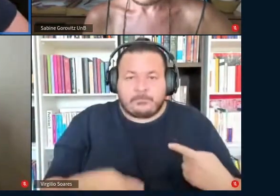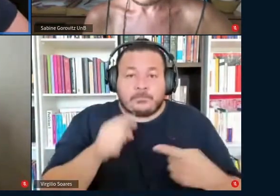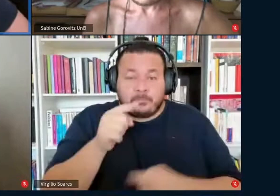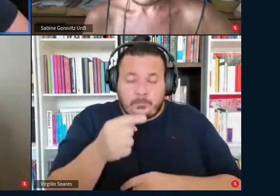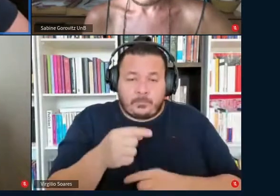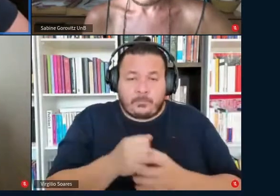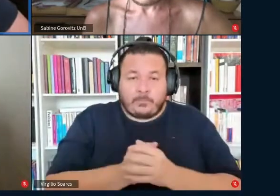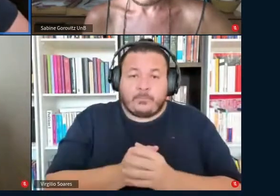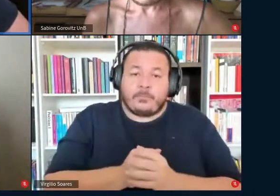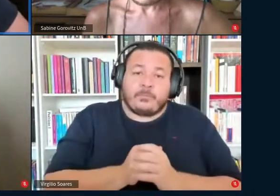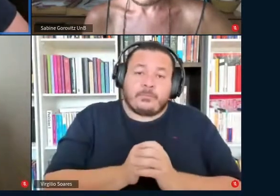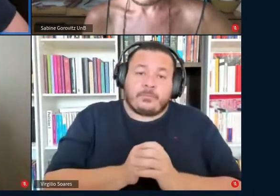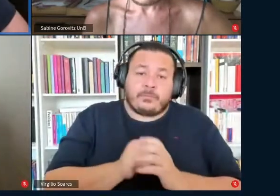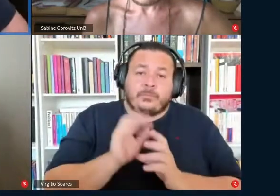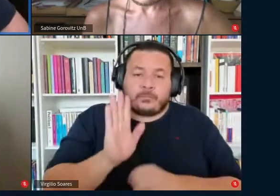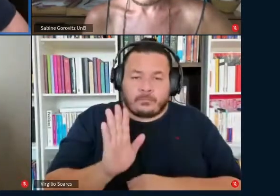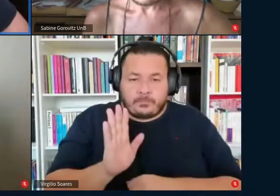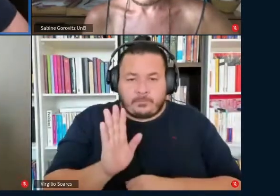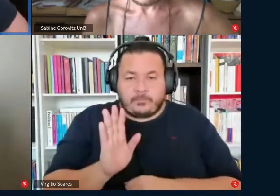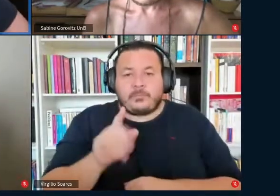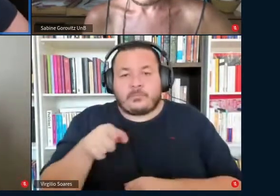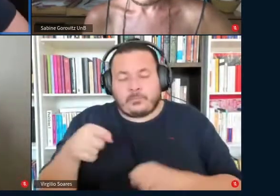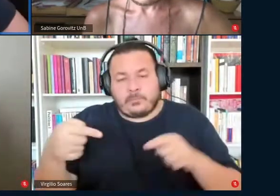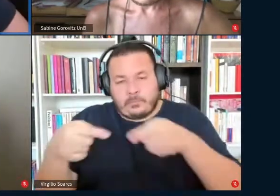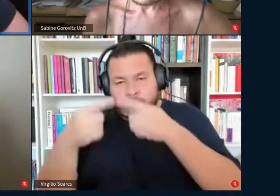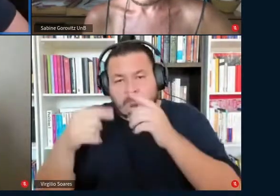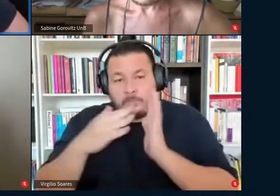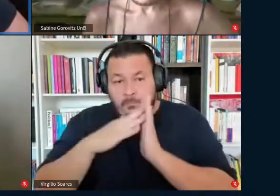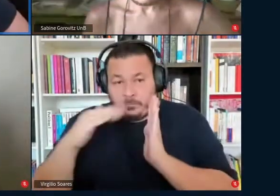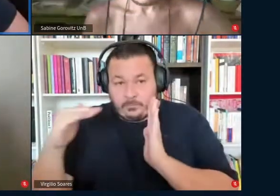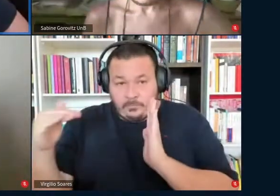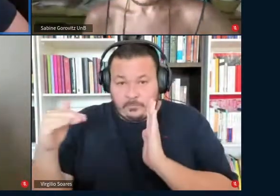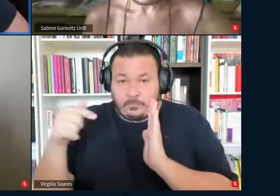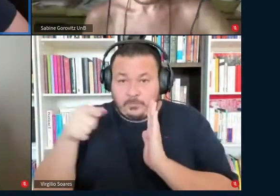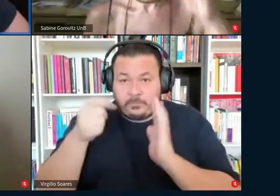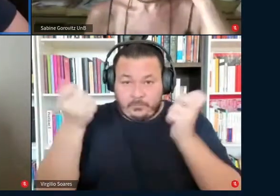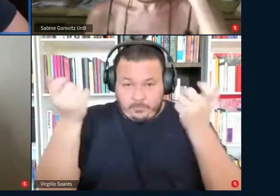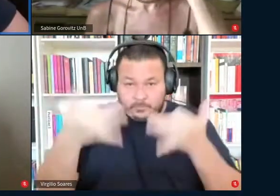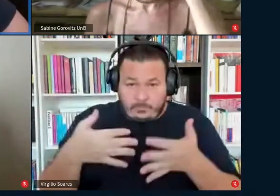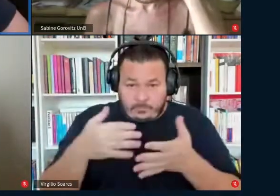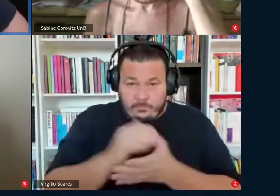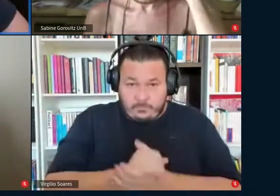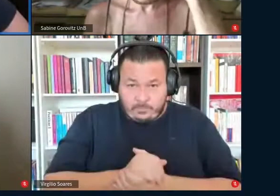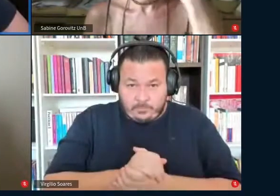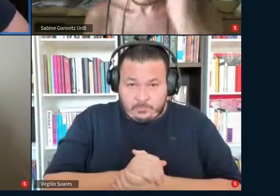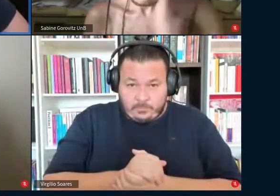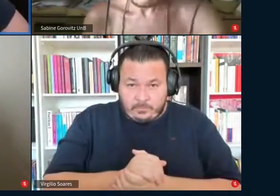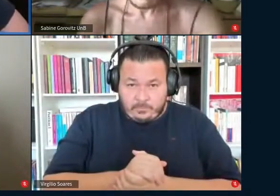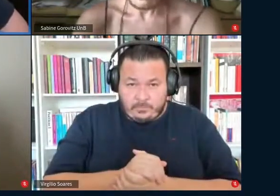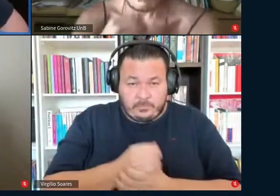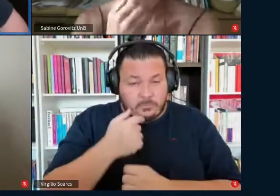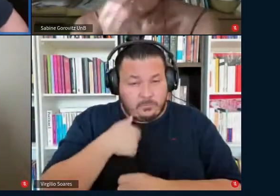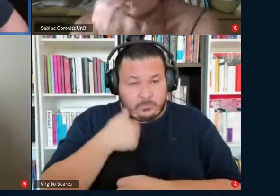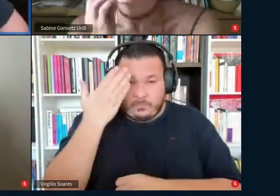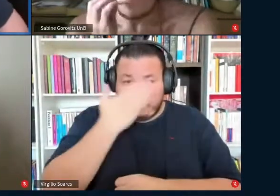ponto. Já na questão da parte estética que você falou, eu não